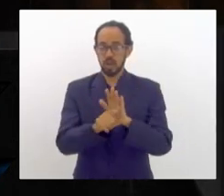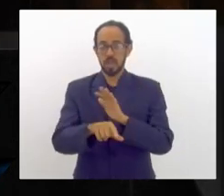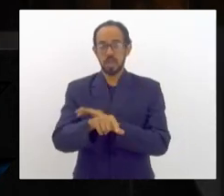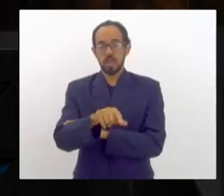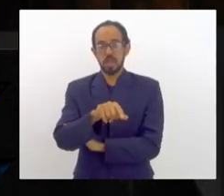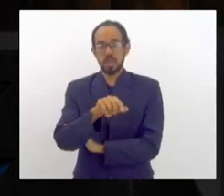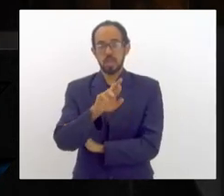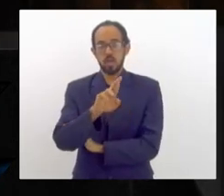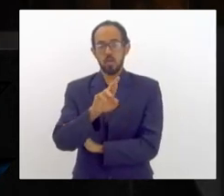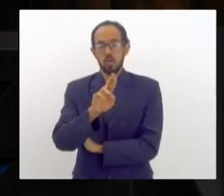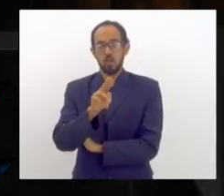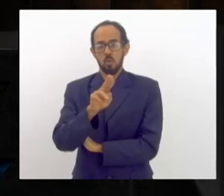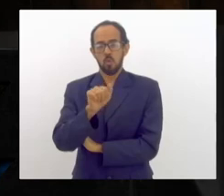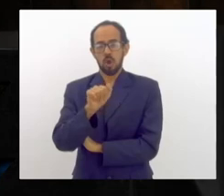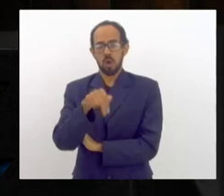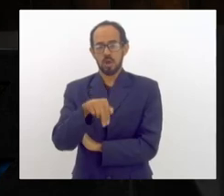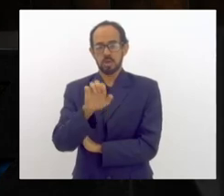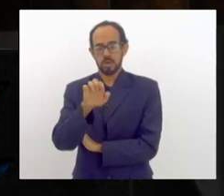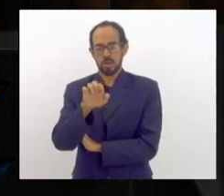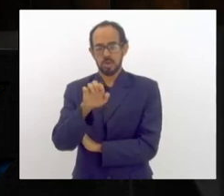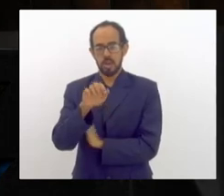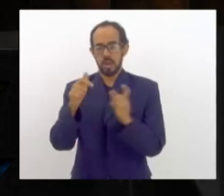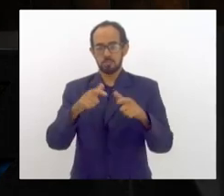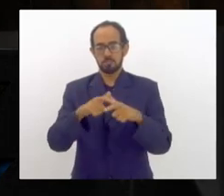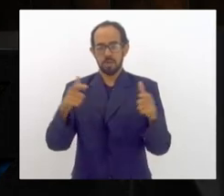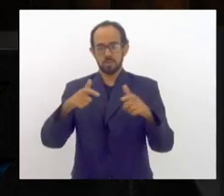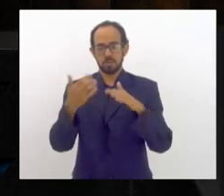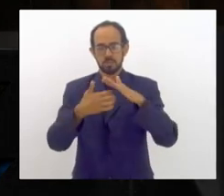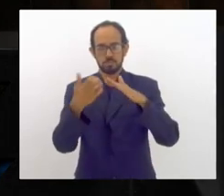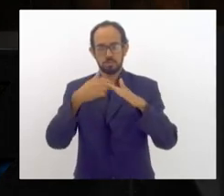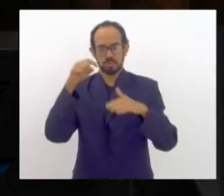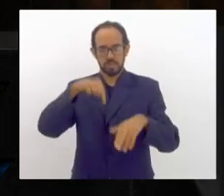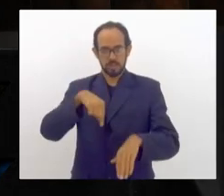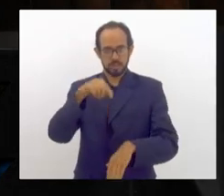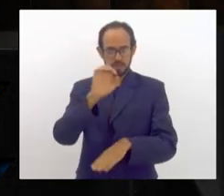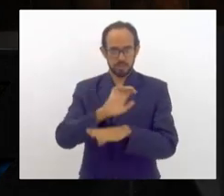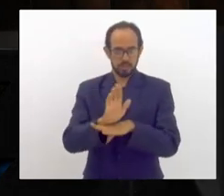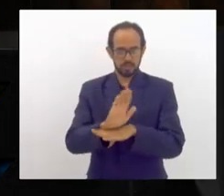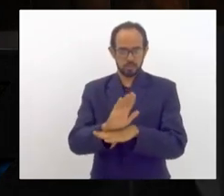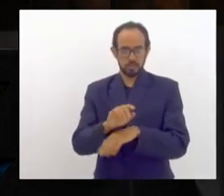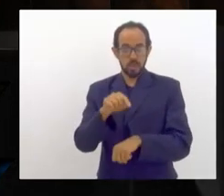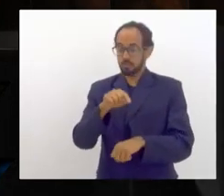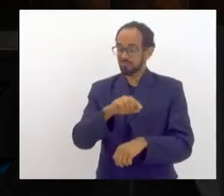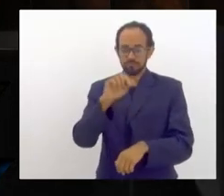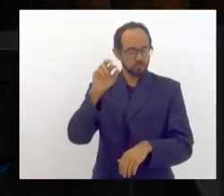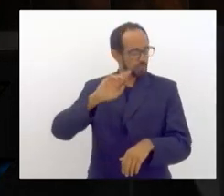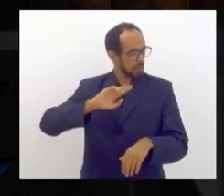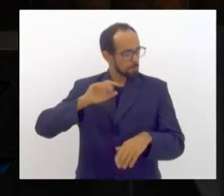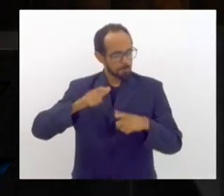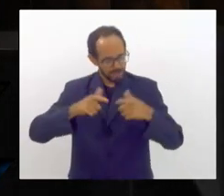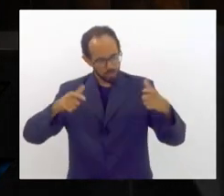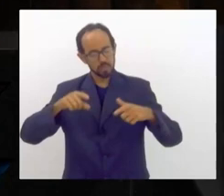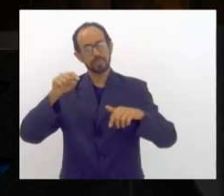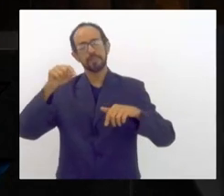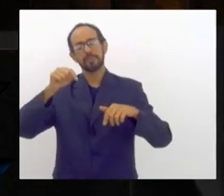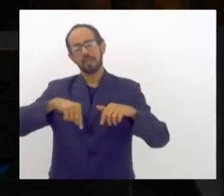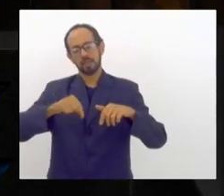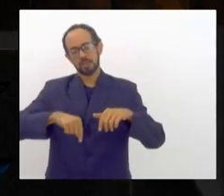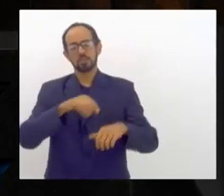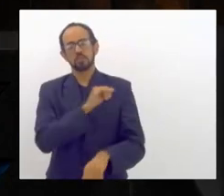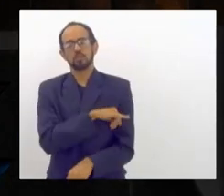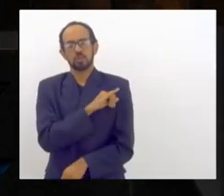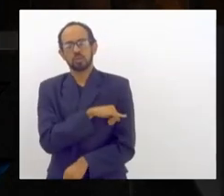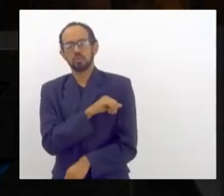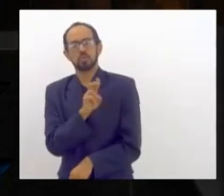onde muitas produtoras são do Rio de Janeiro, não é a Conspiração Filmes, que captou mais de 200 milhões de reais e nunca